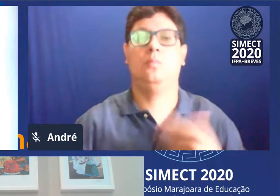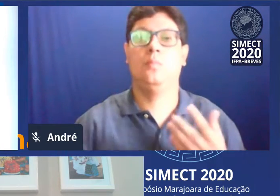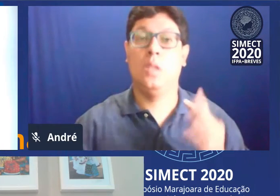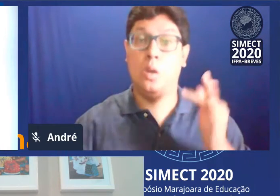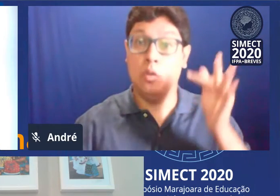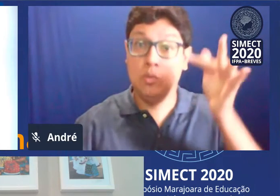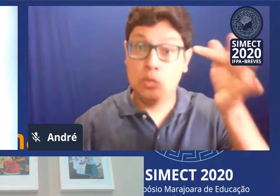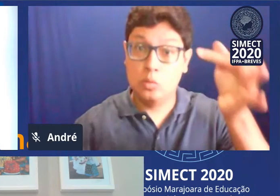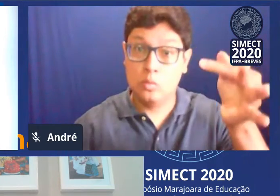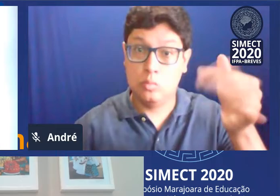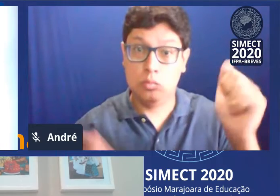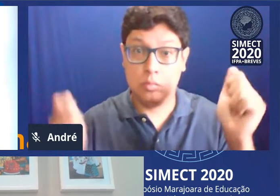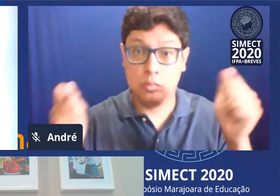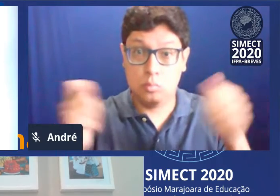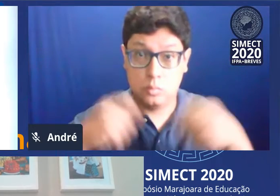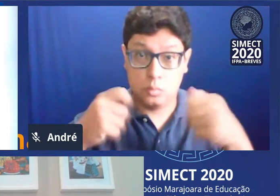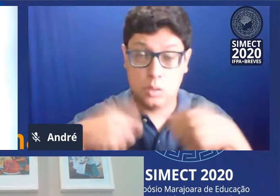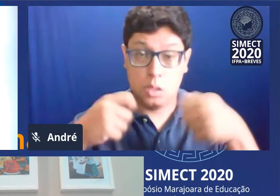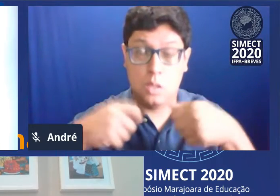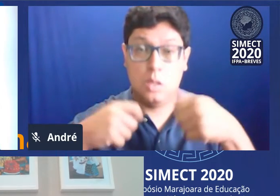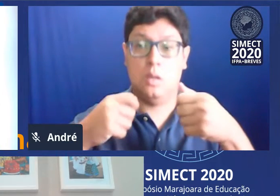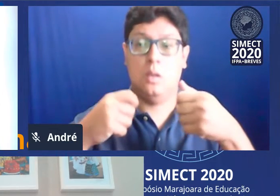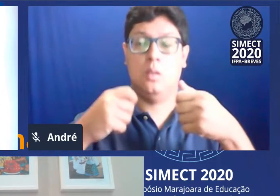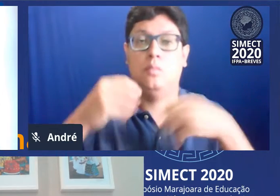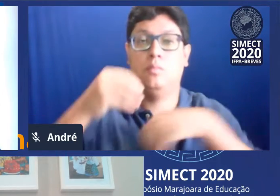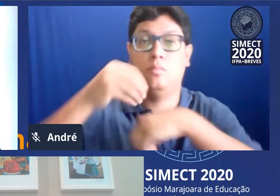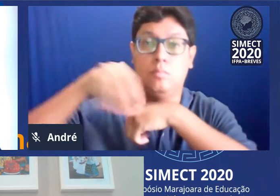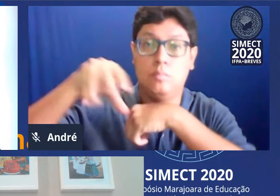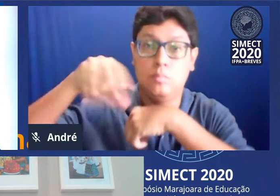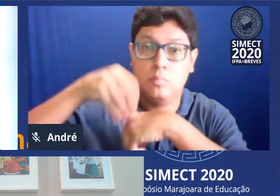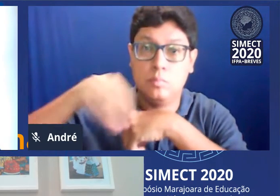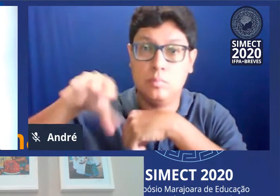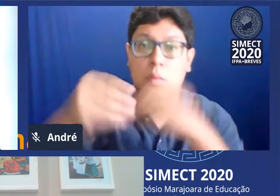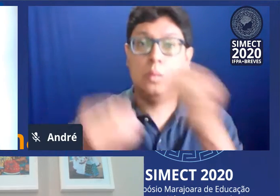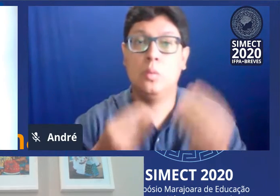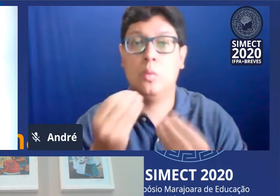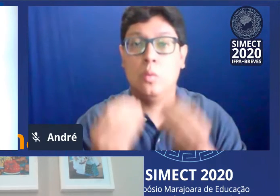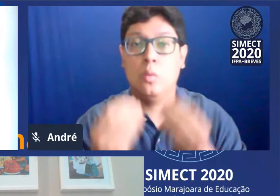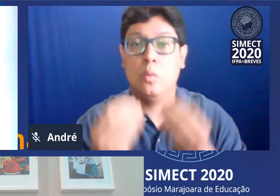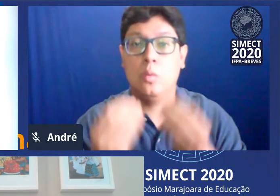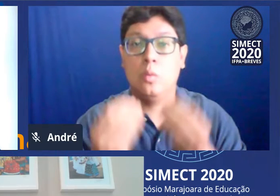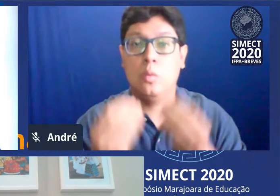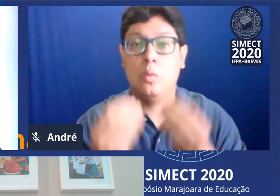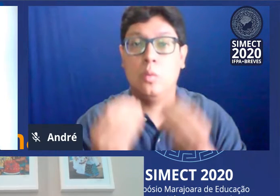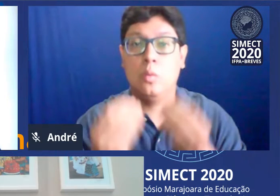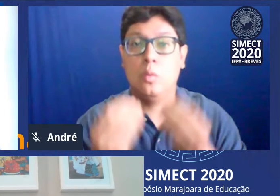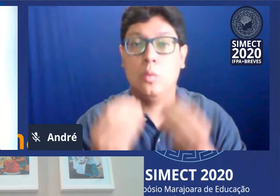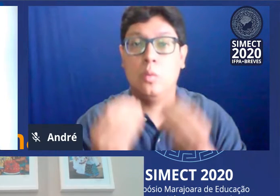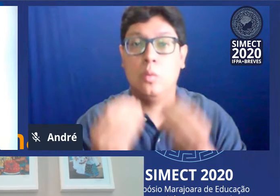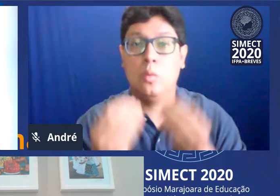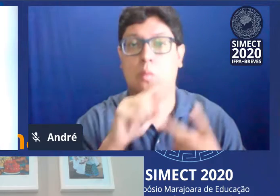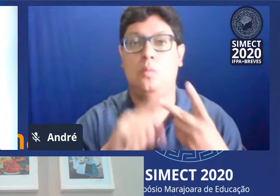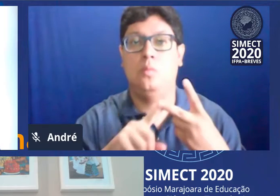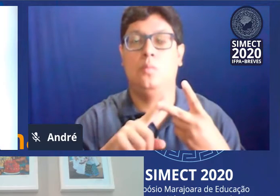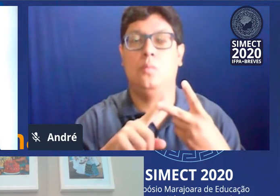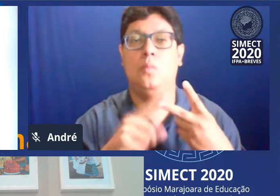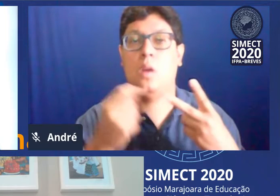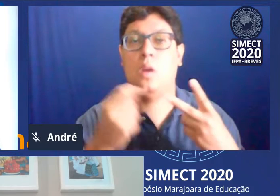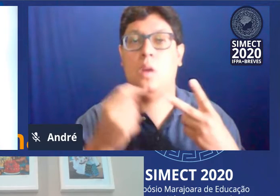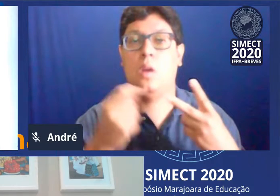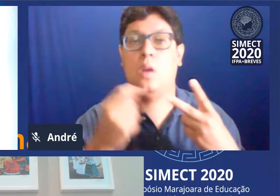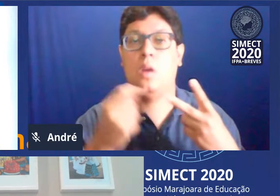para direcionar a elaboração de dietas, de fármacos, hormônios, entre outros, né,